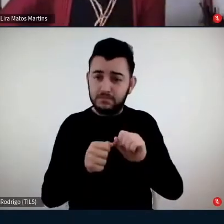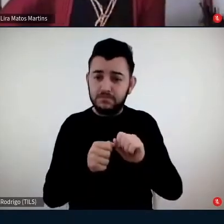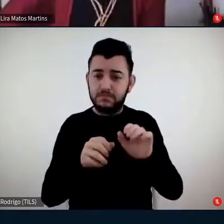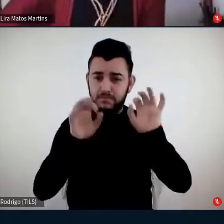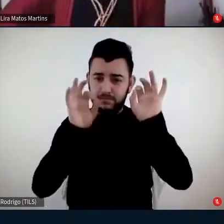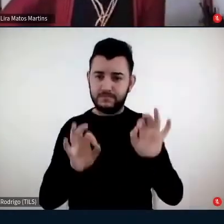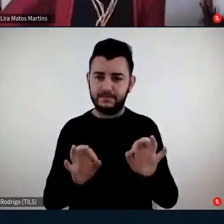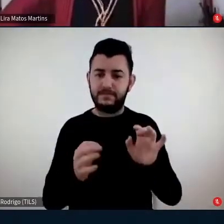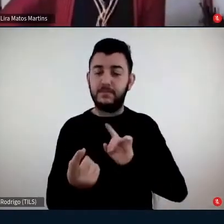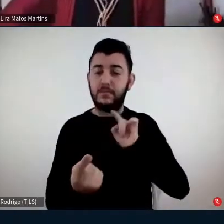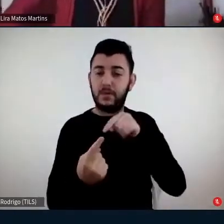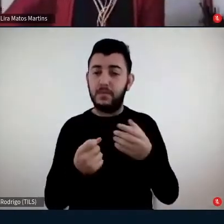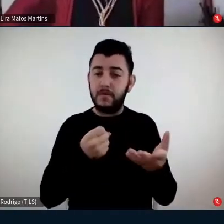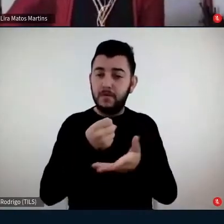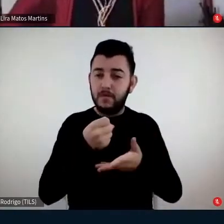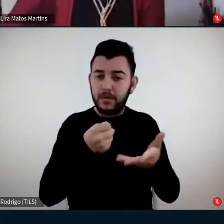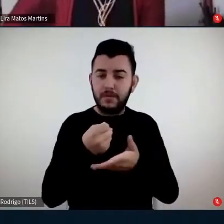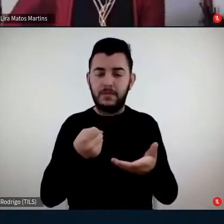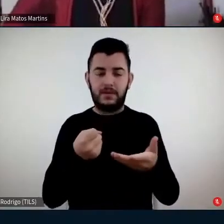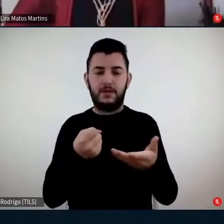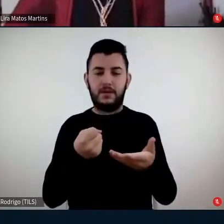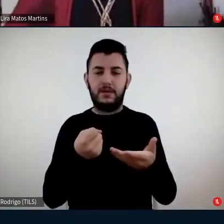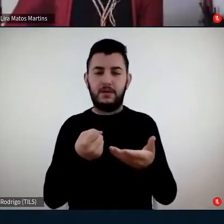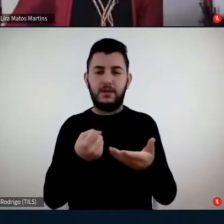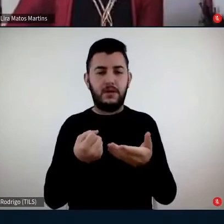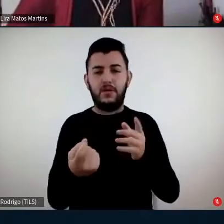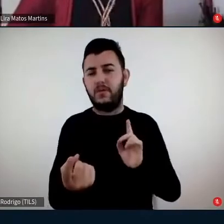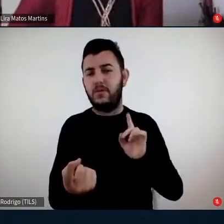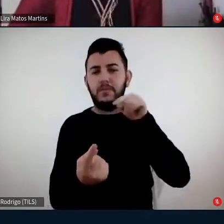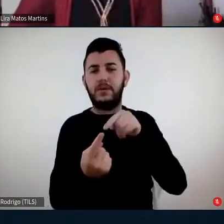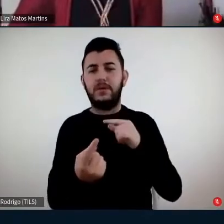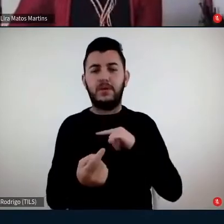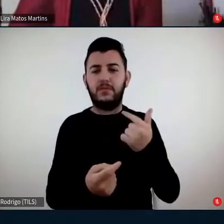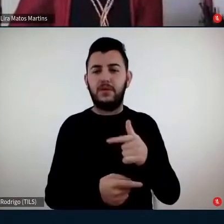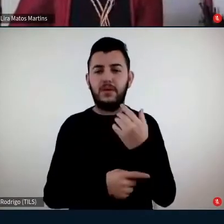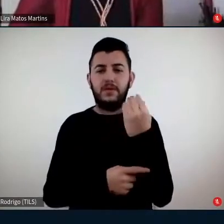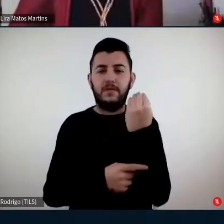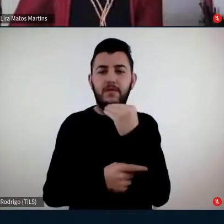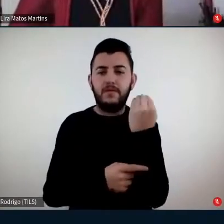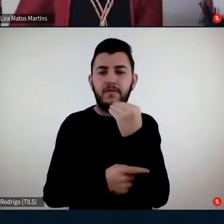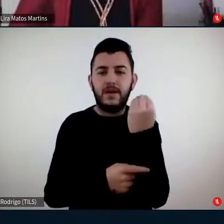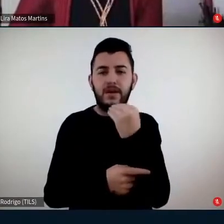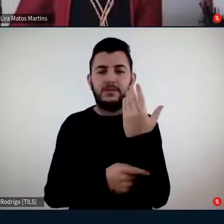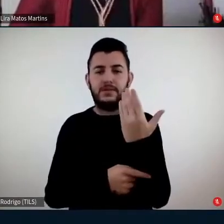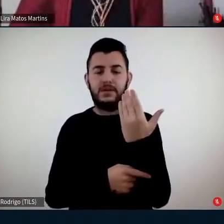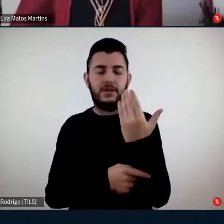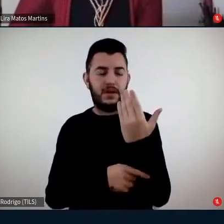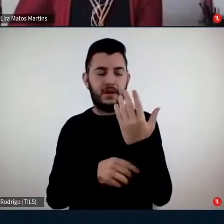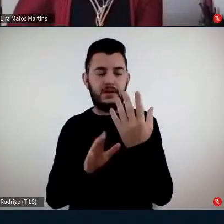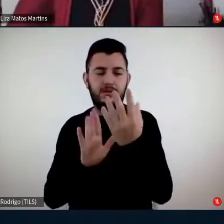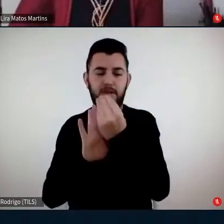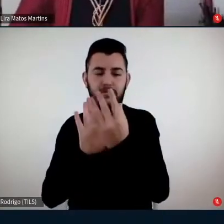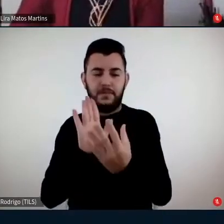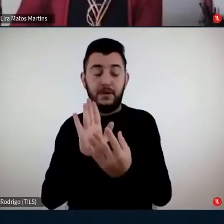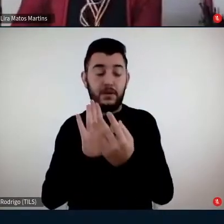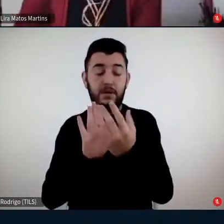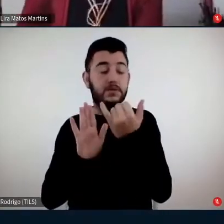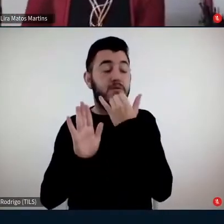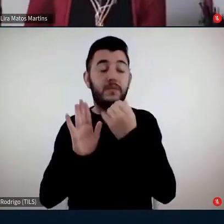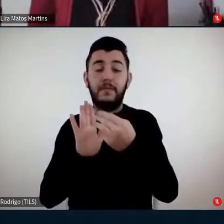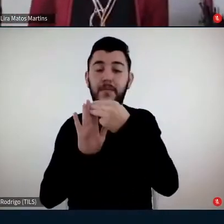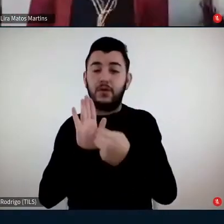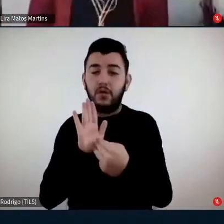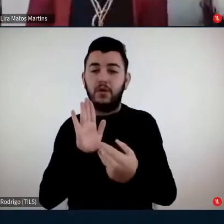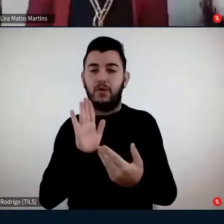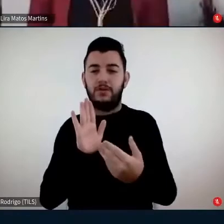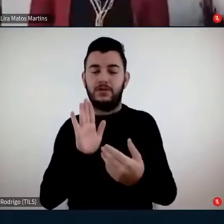para fundamentar isso, para que não tenha essa fragilidade metodológica no seu trabalho. Porque como ele está